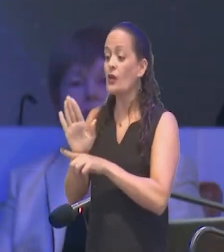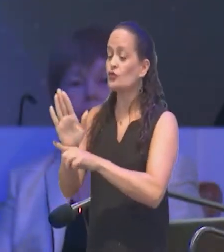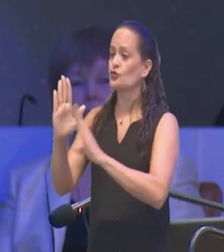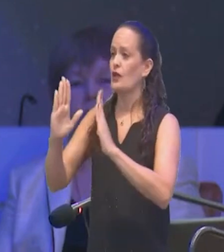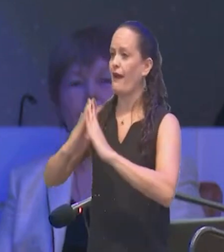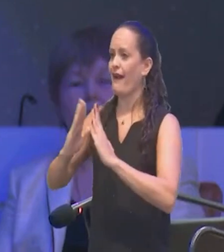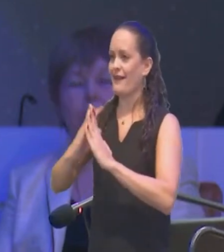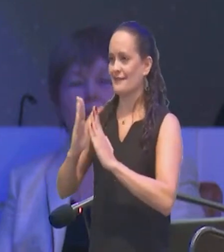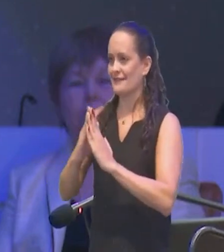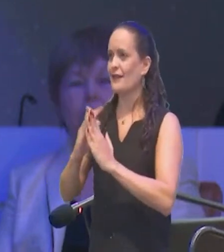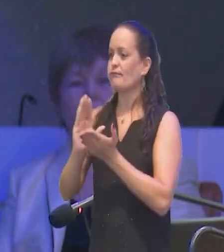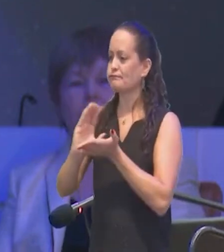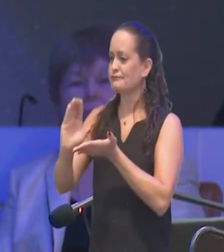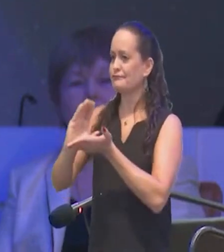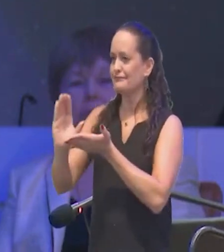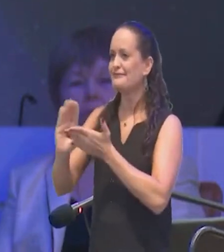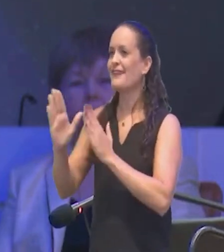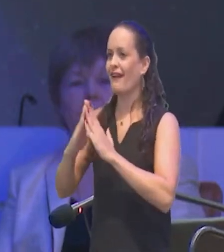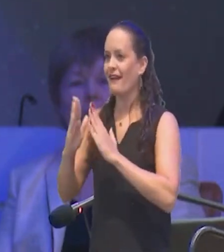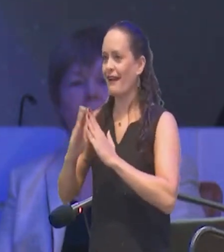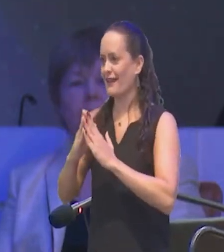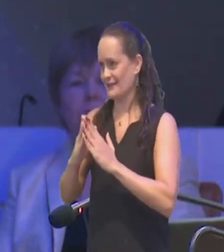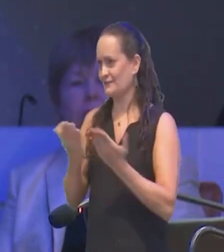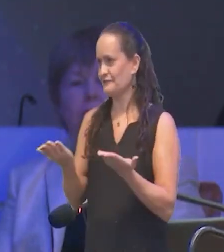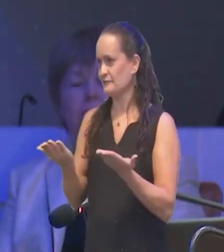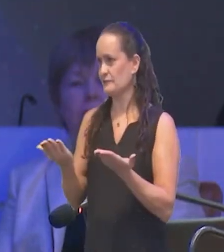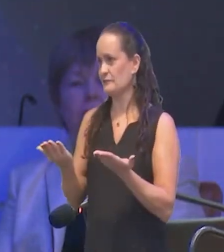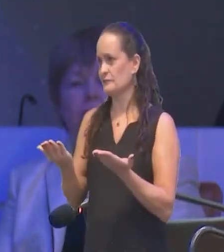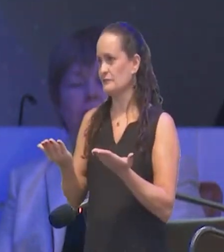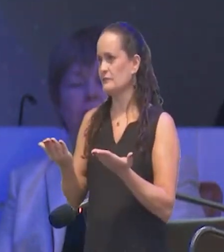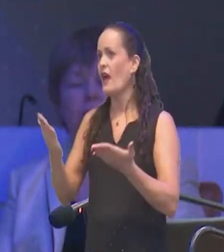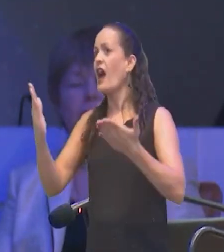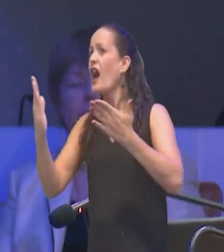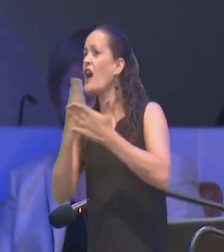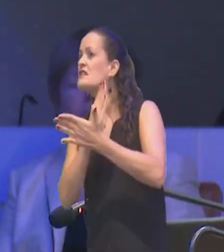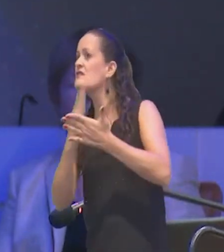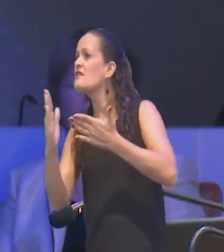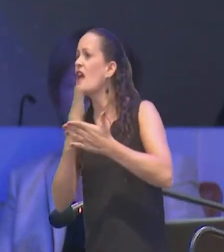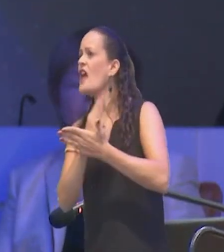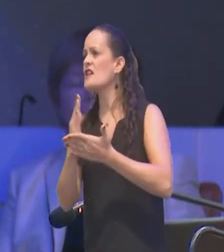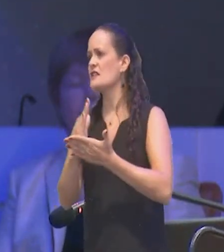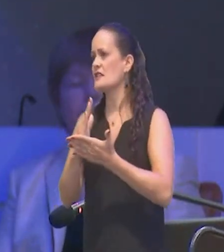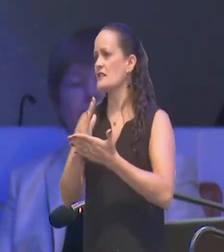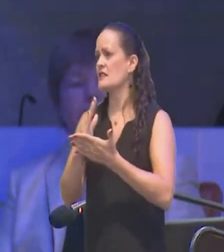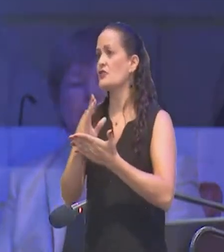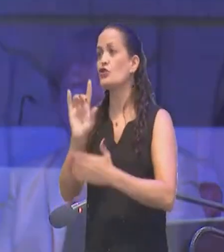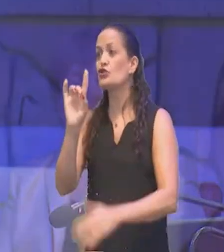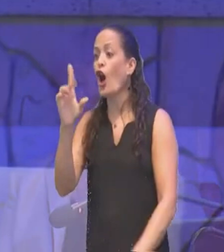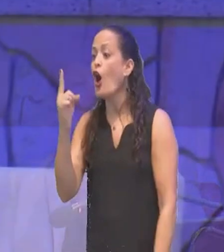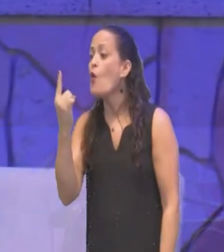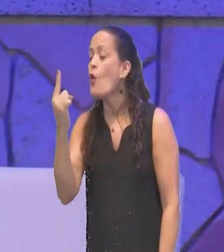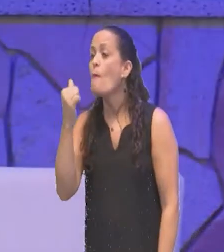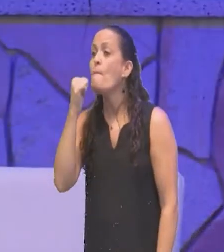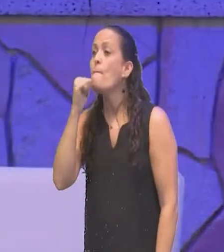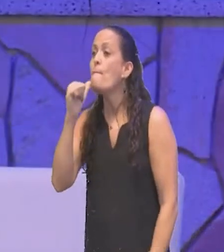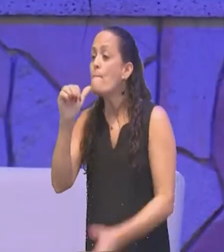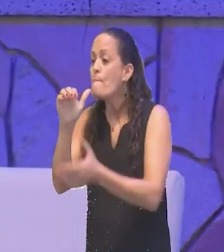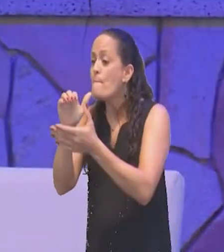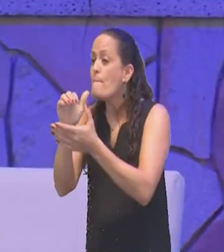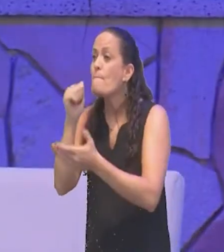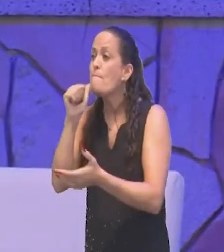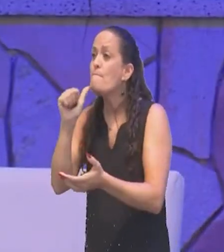família, não sendo raros os casos em que a mulher é a única provedora. É dupla